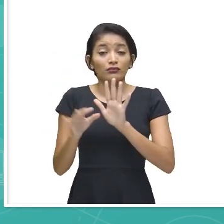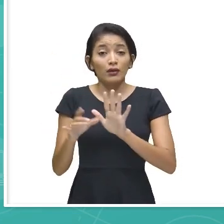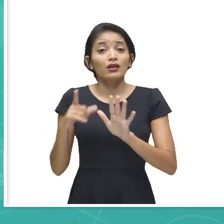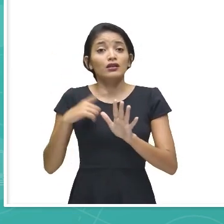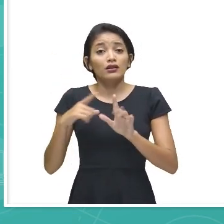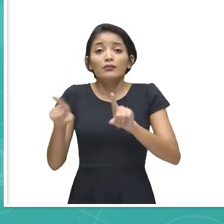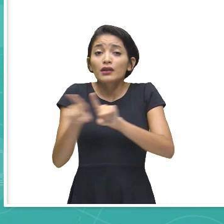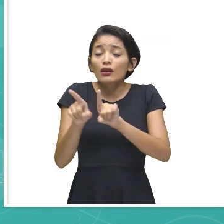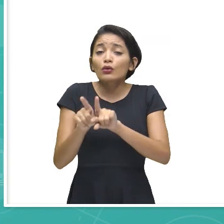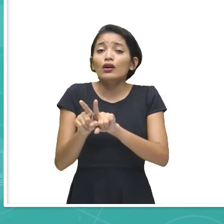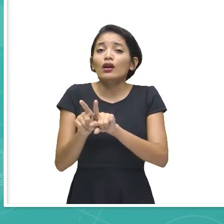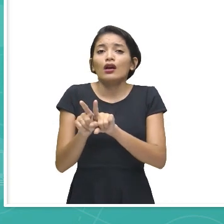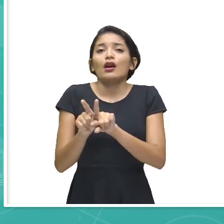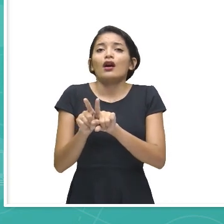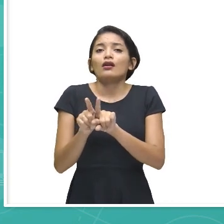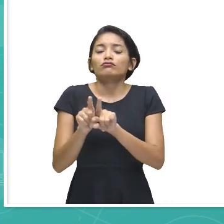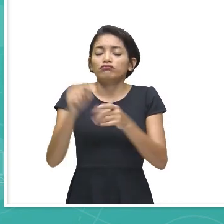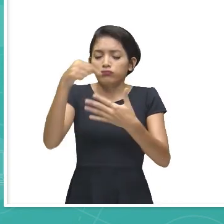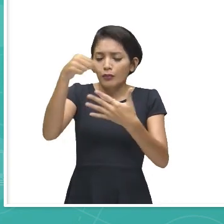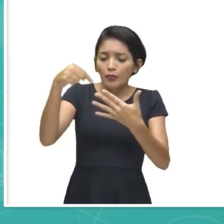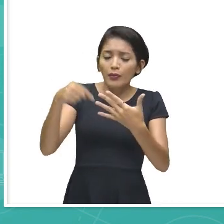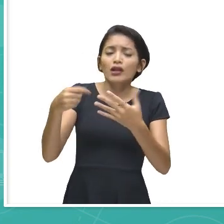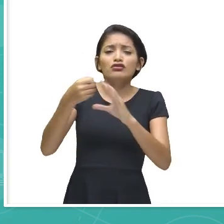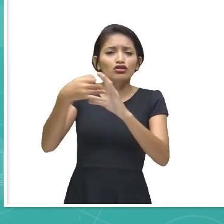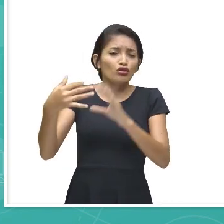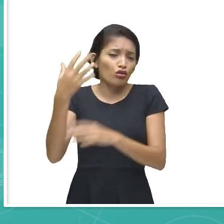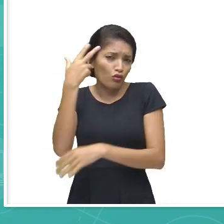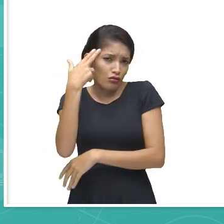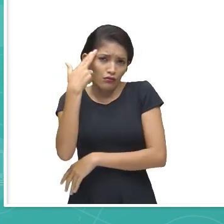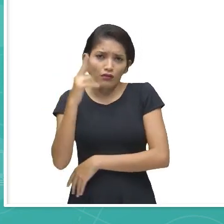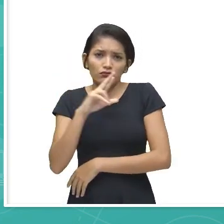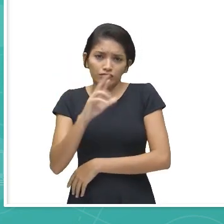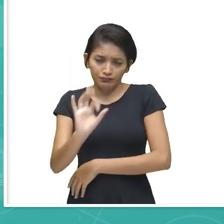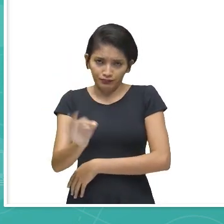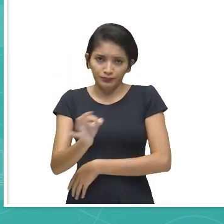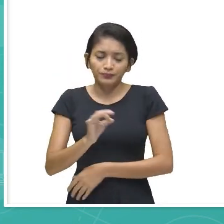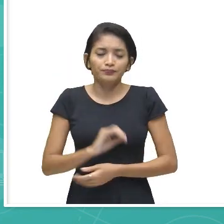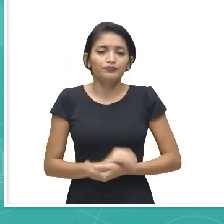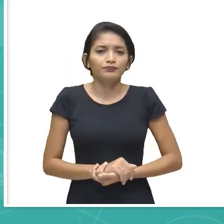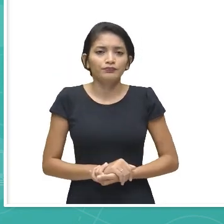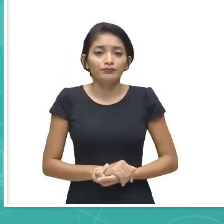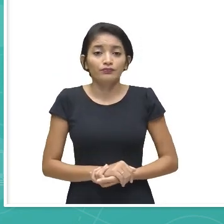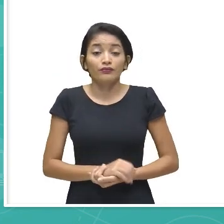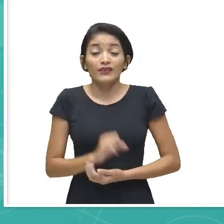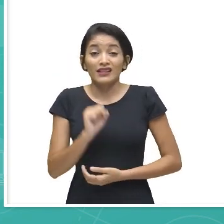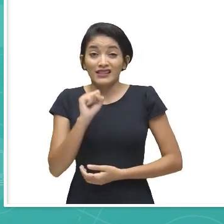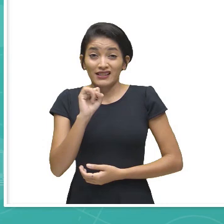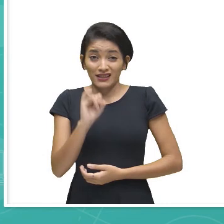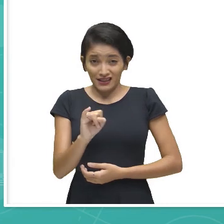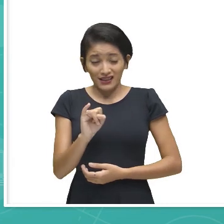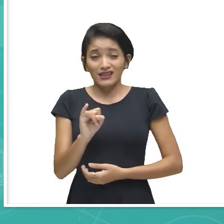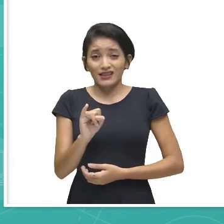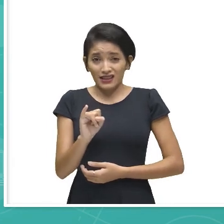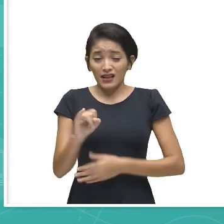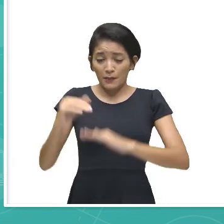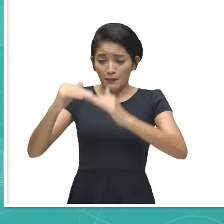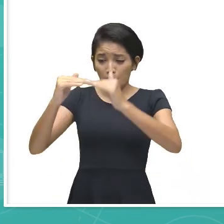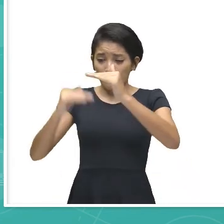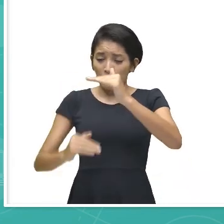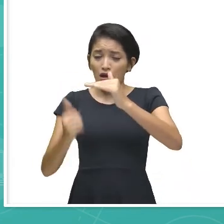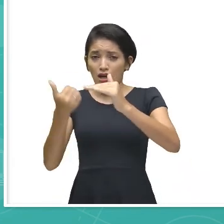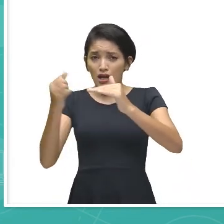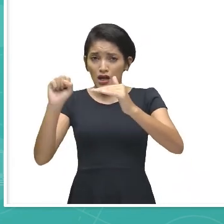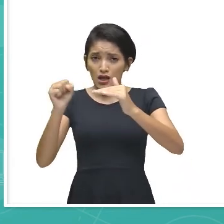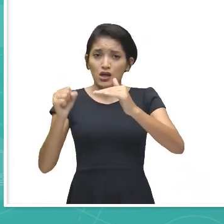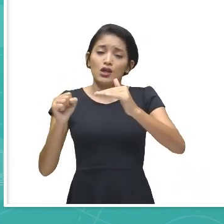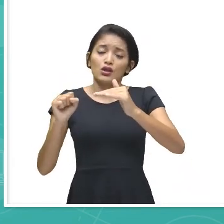tem aí o mesmo espaço de resultado, tá? Então, se o resultado deu abaixo de 18,5,